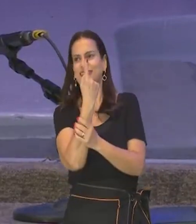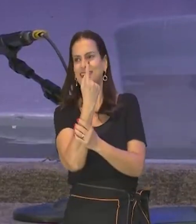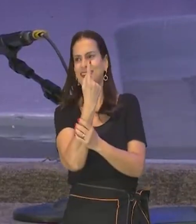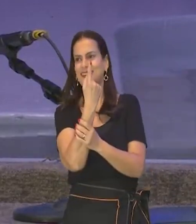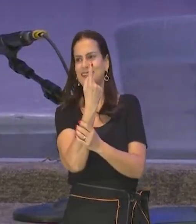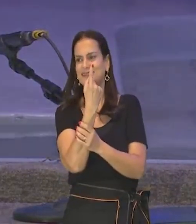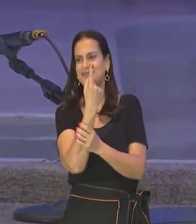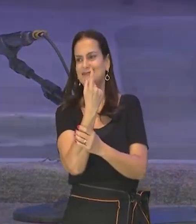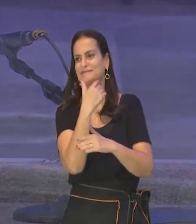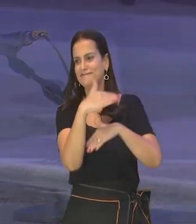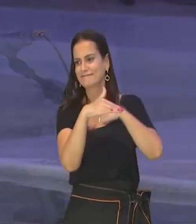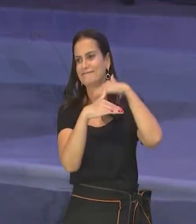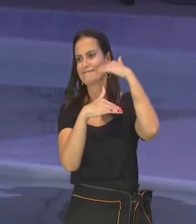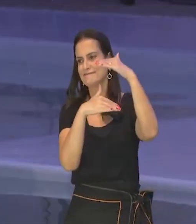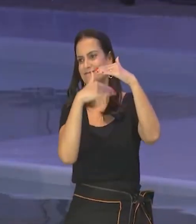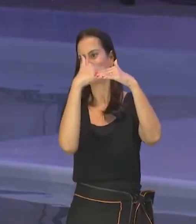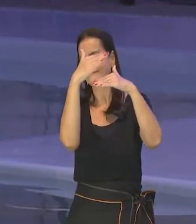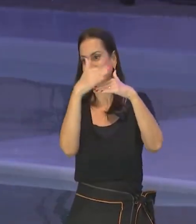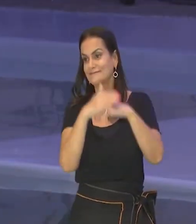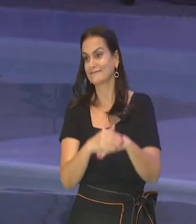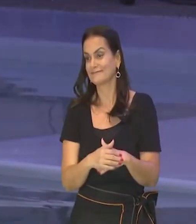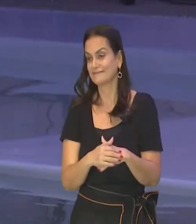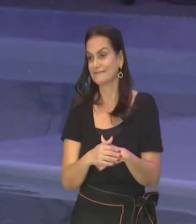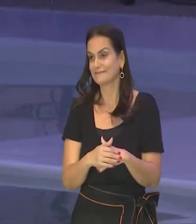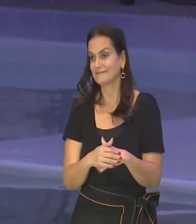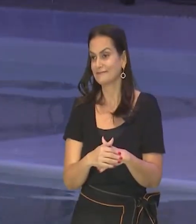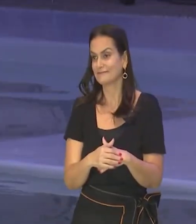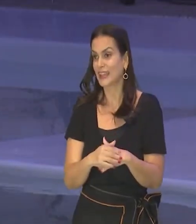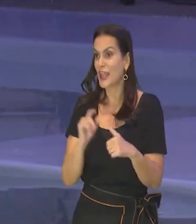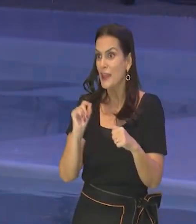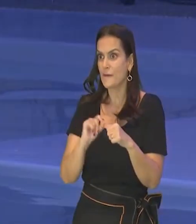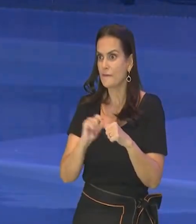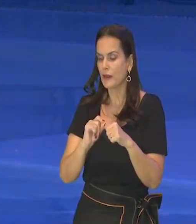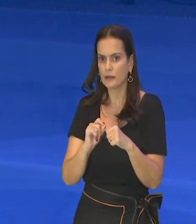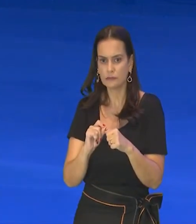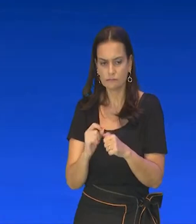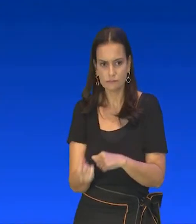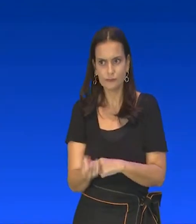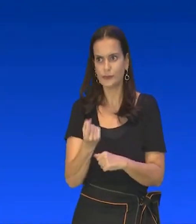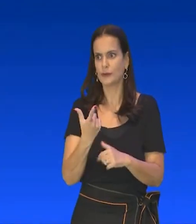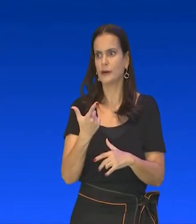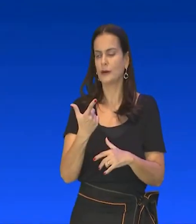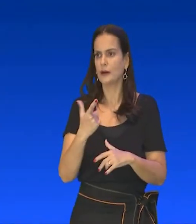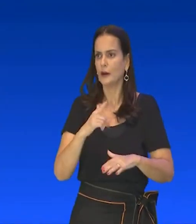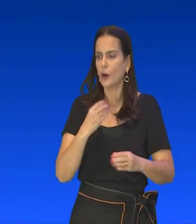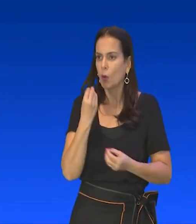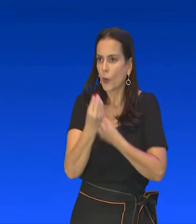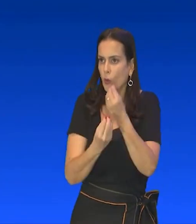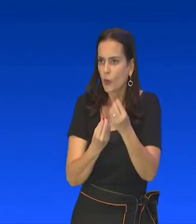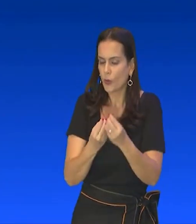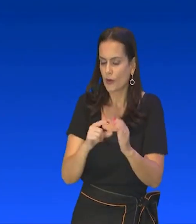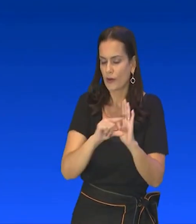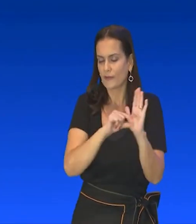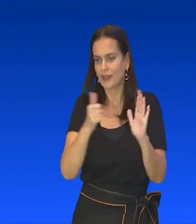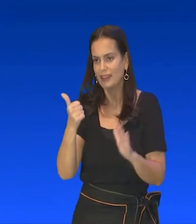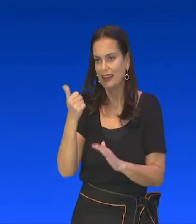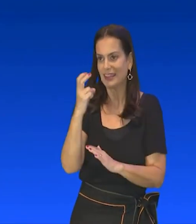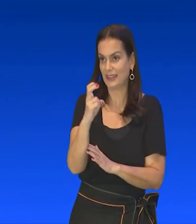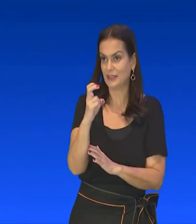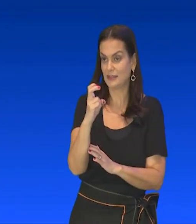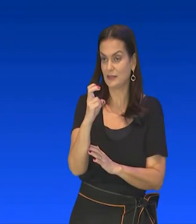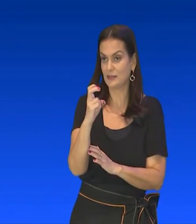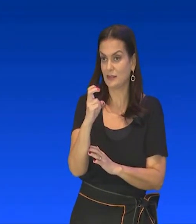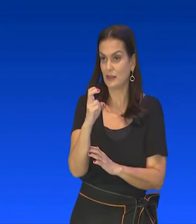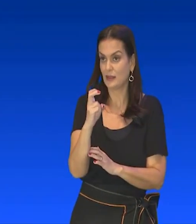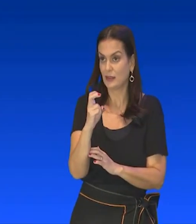este crescimento, e isto causou tanto alvoroço, verso de número 15, ao ponto